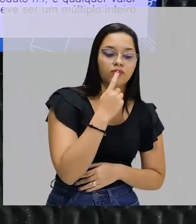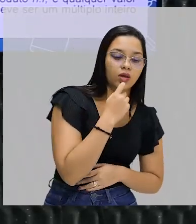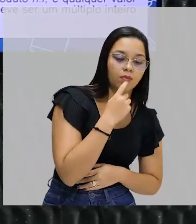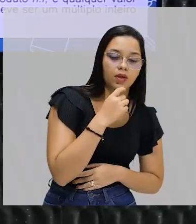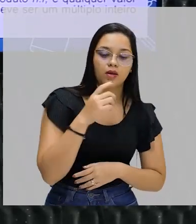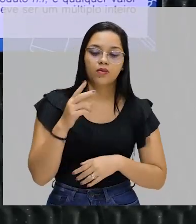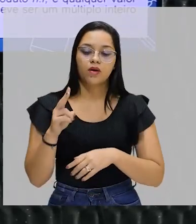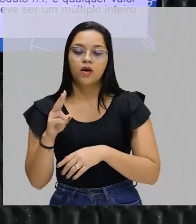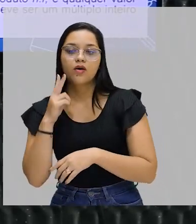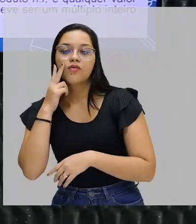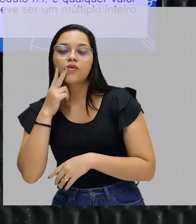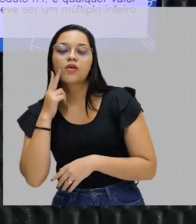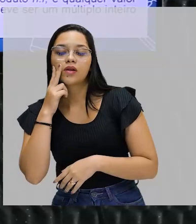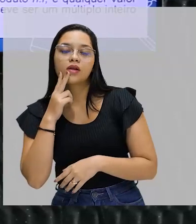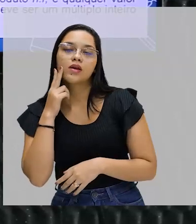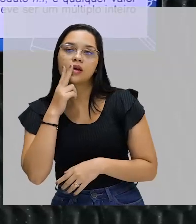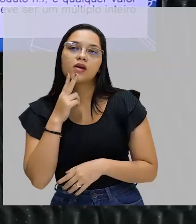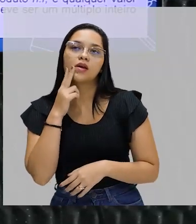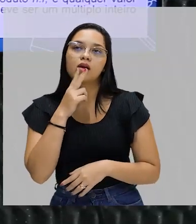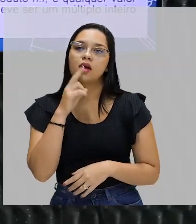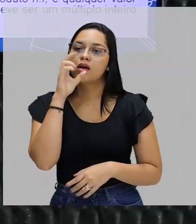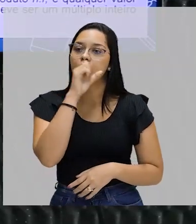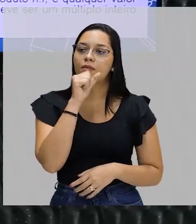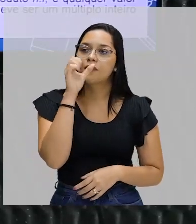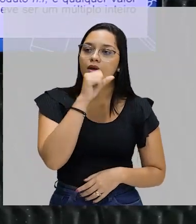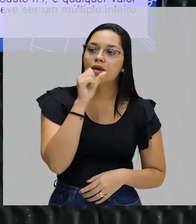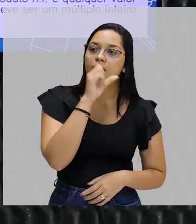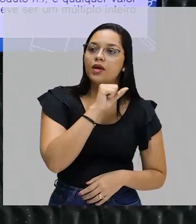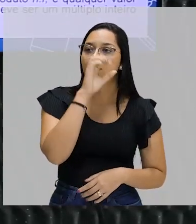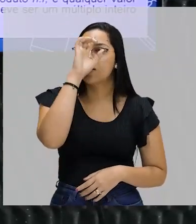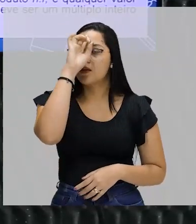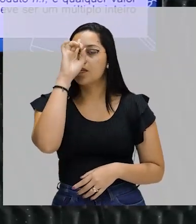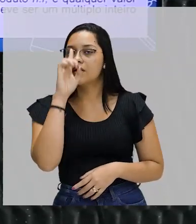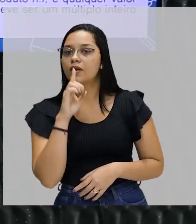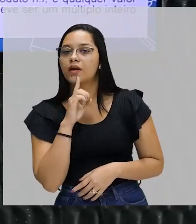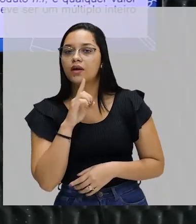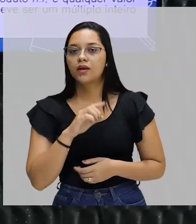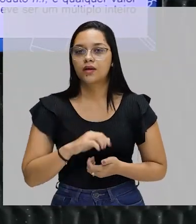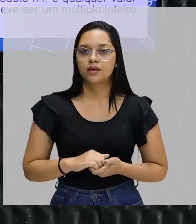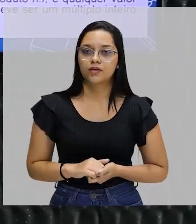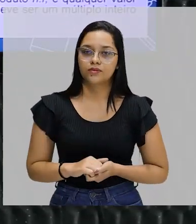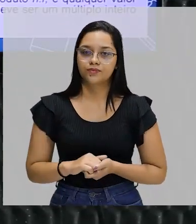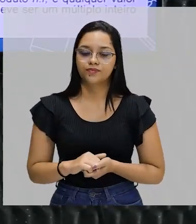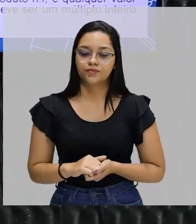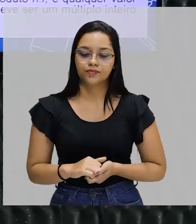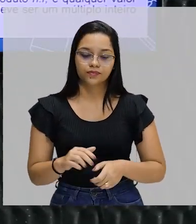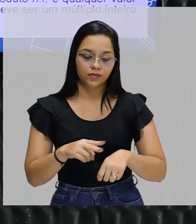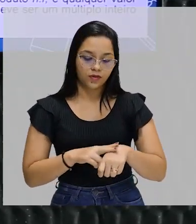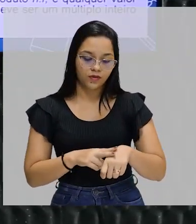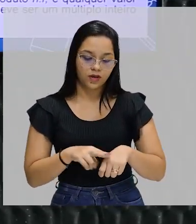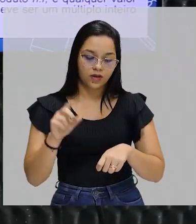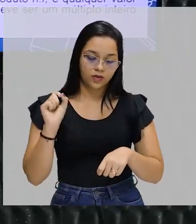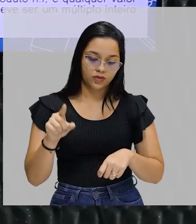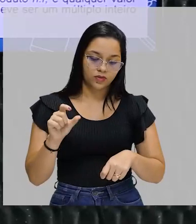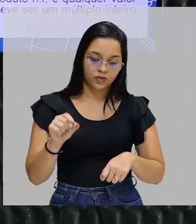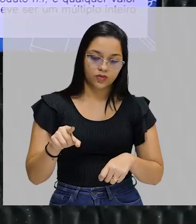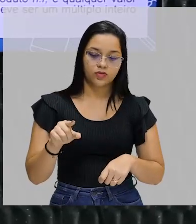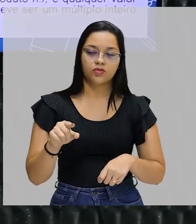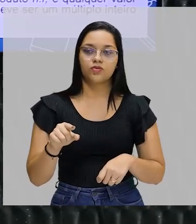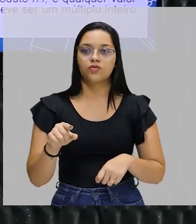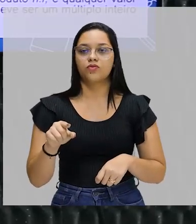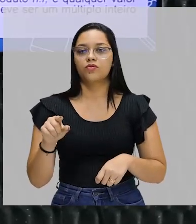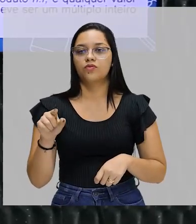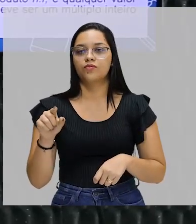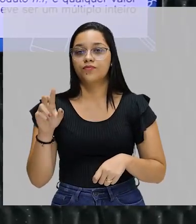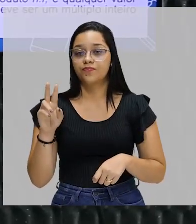violeta. Certo? Então nós temos o vermelho, o alaranjado, o amarelo, né? O verde, o azul, o anil e o